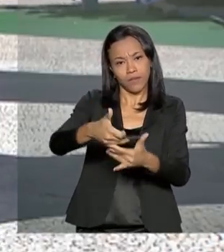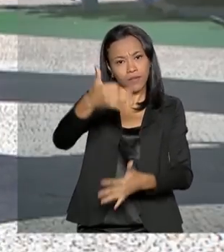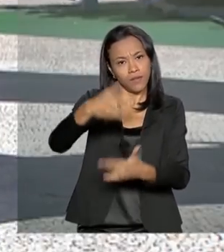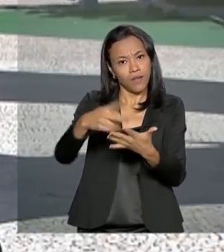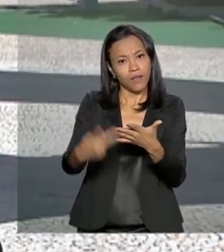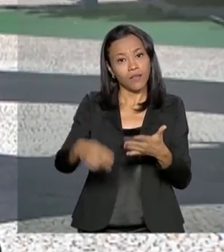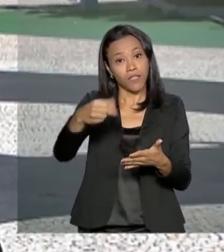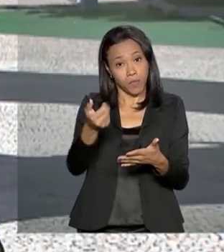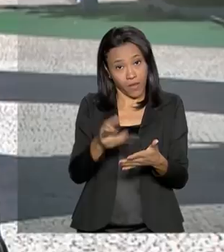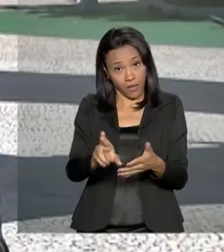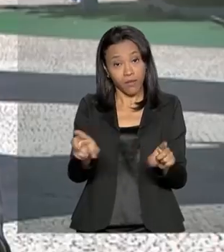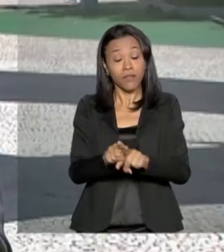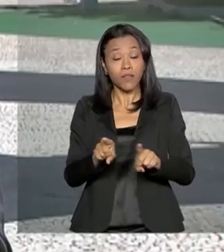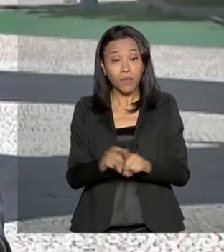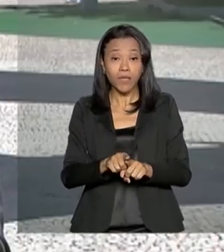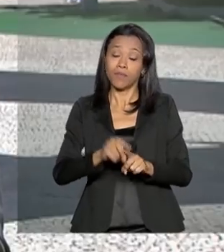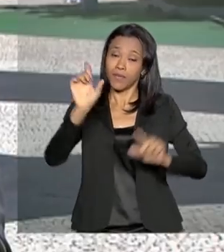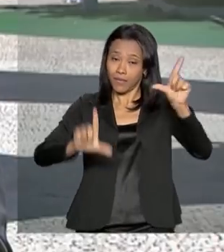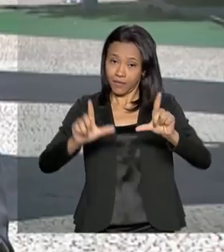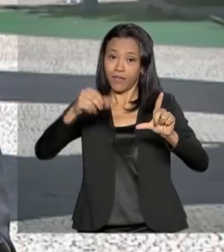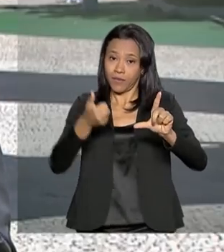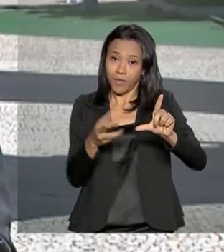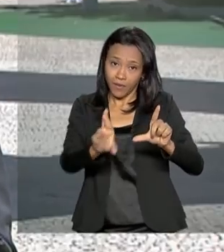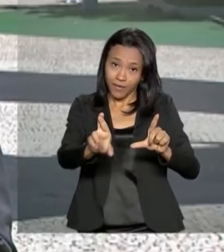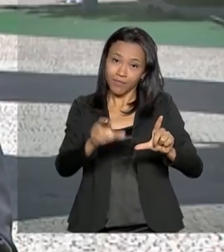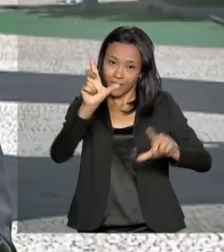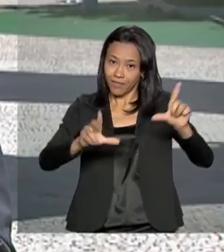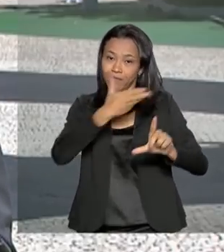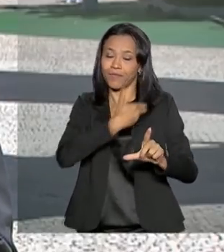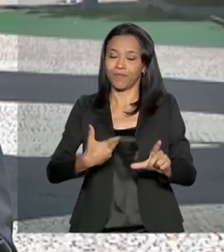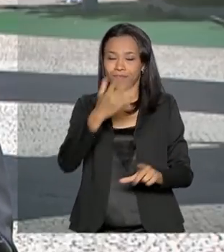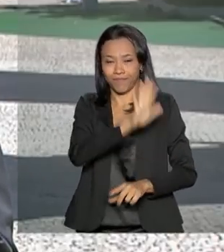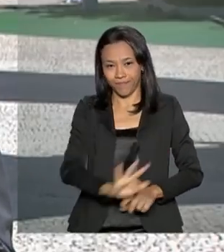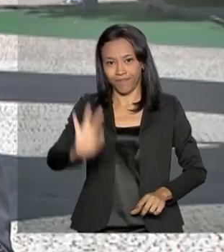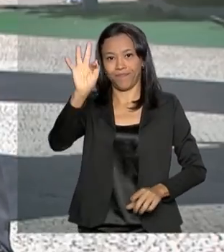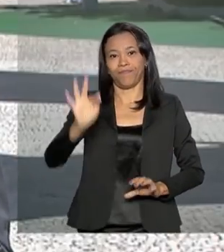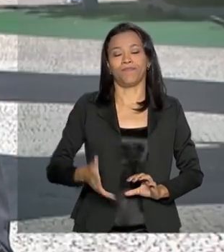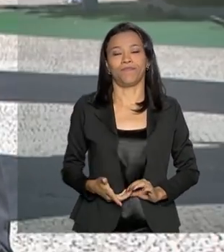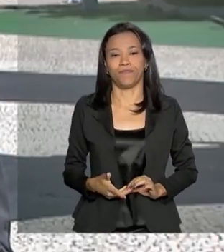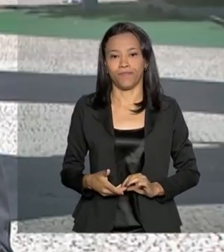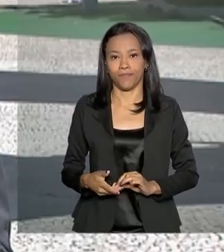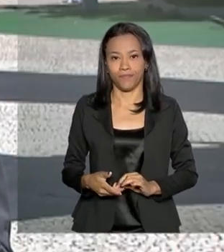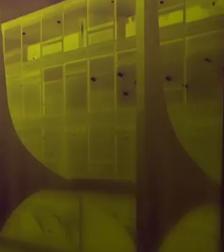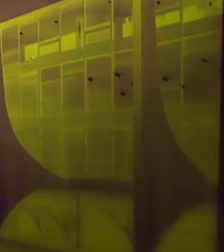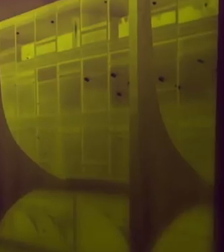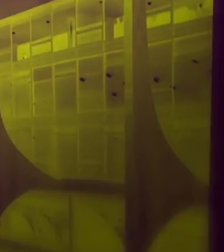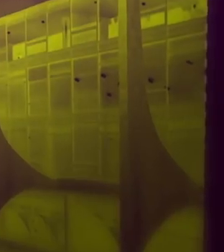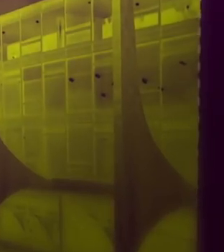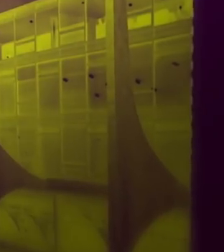da NBR e também pela TV NBR a TV do Governo Federal